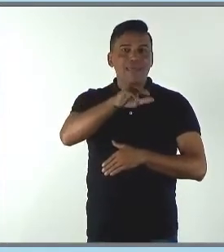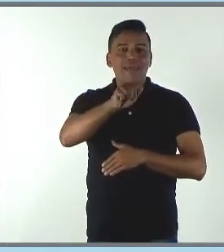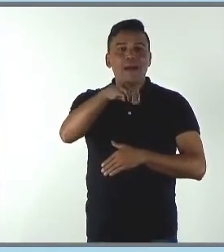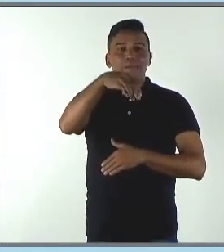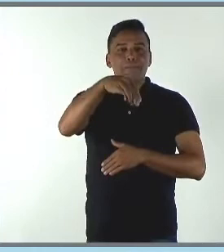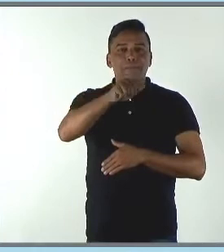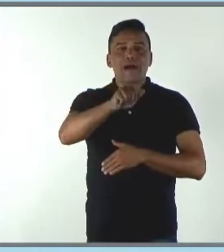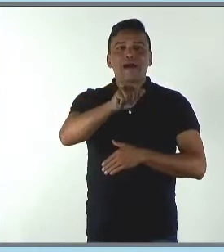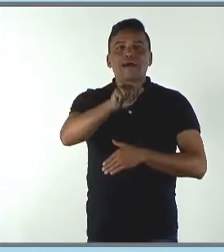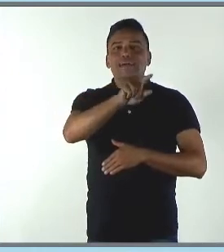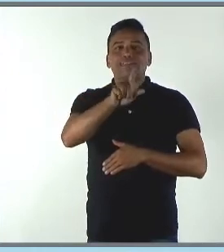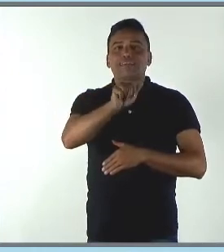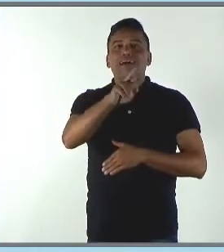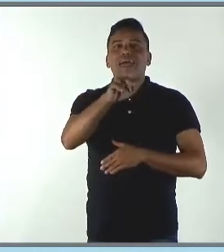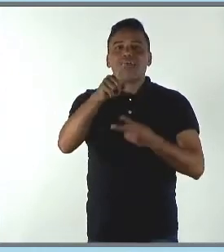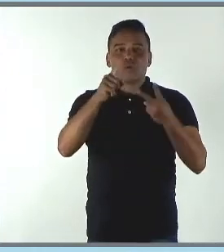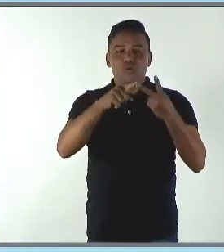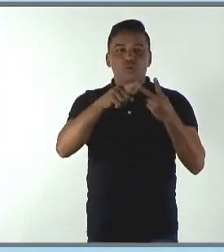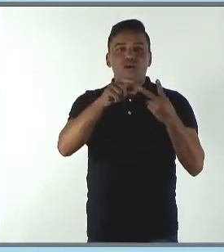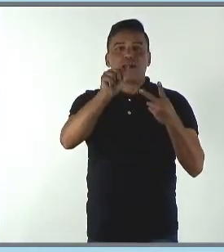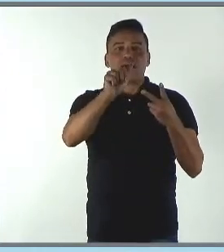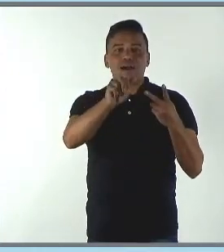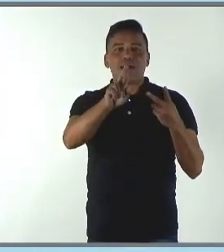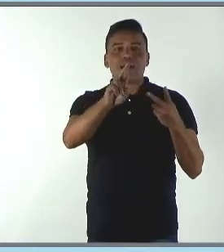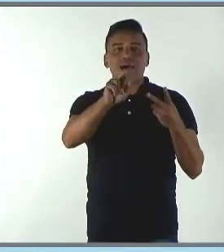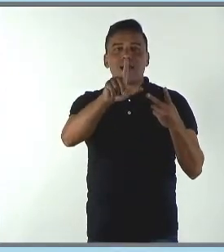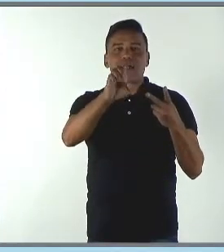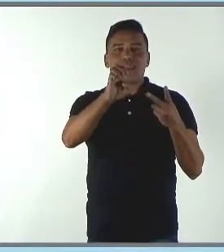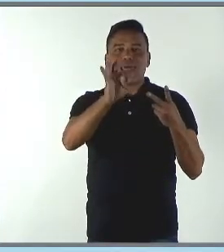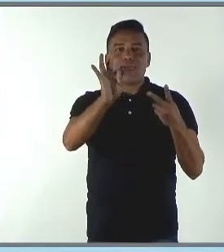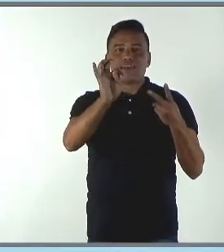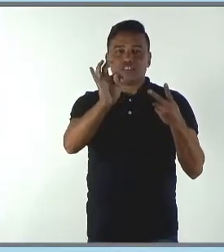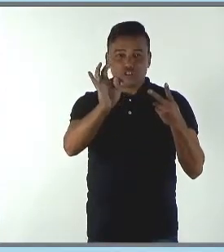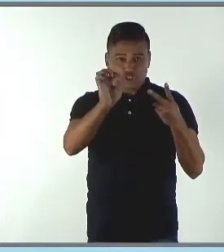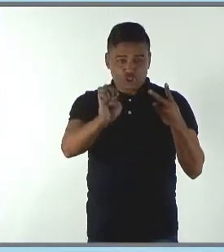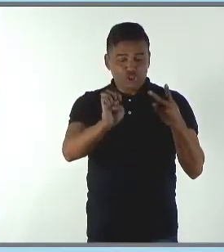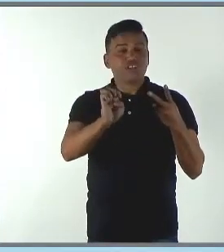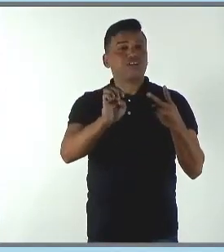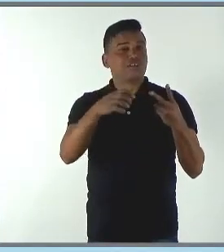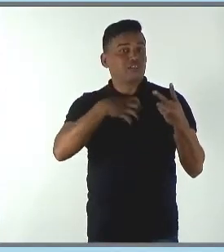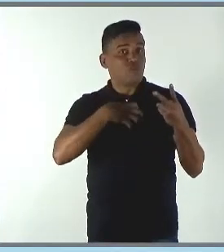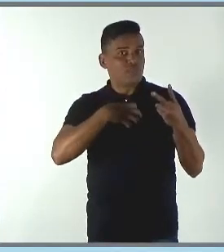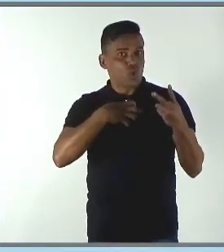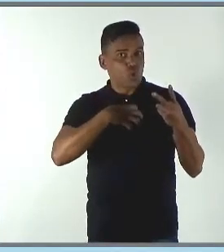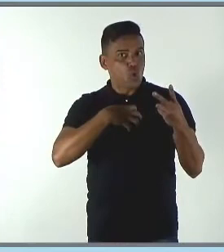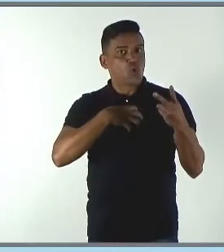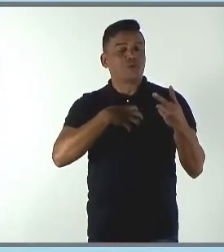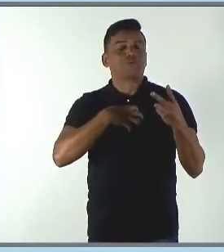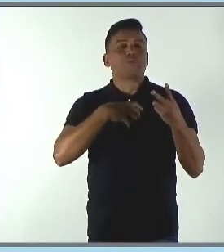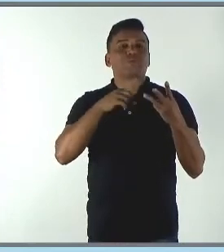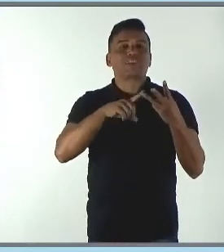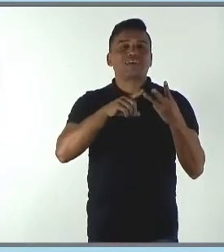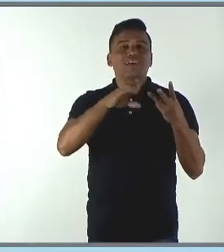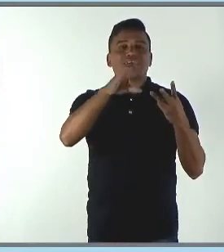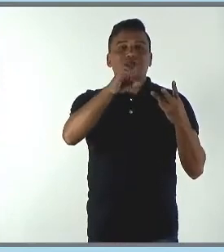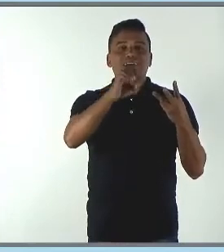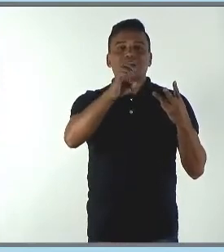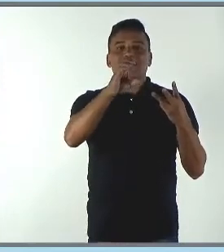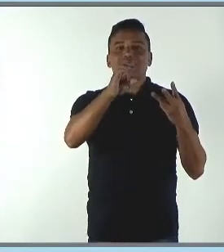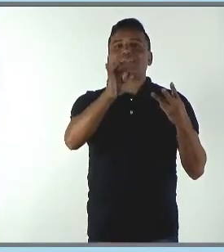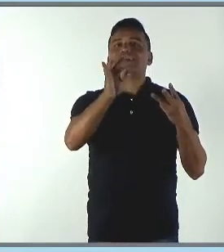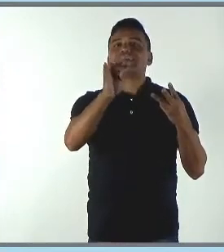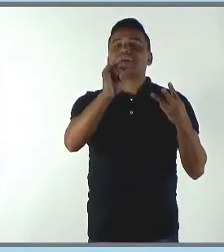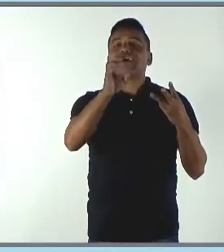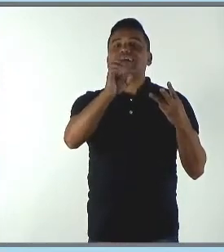a Arlete Soares, da editora Corrupio de Salvador, e a Cristina Wart, que é da Palas, no